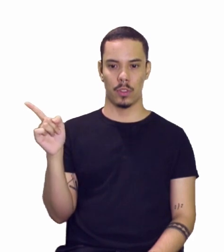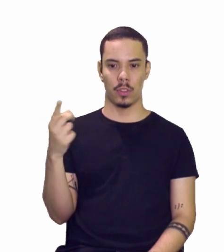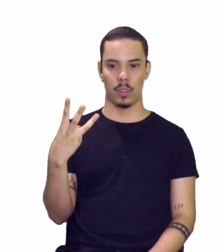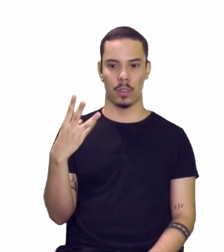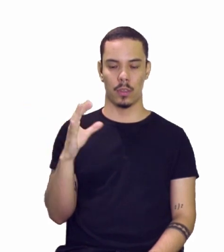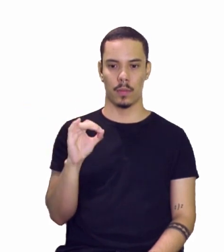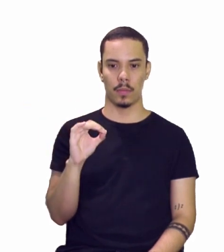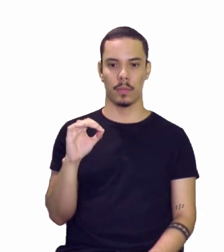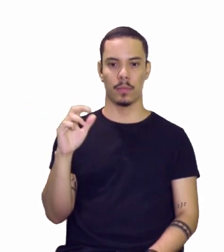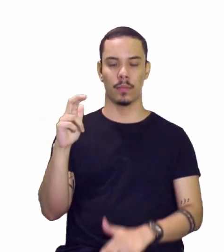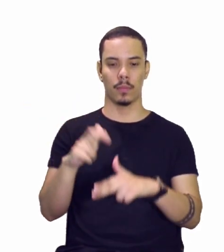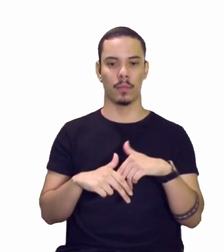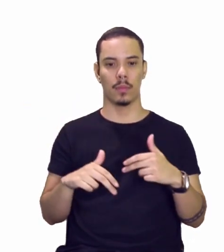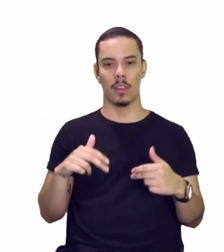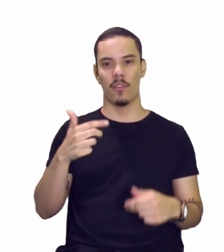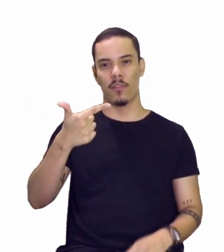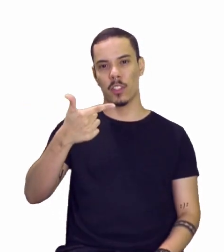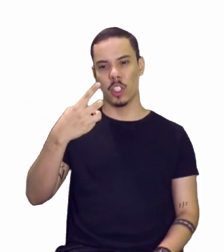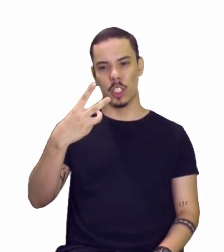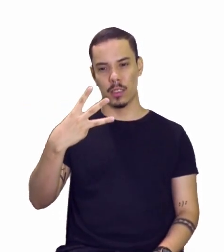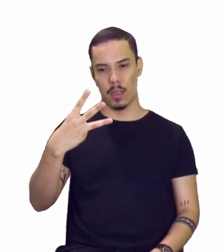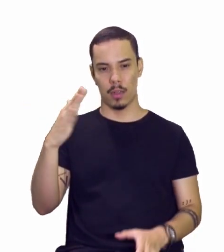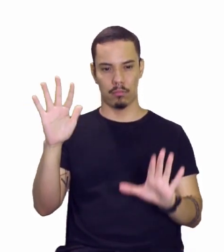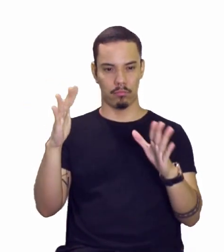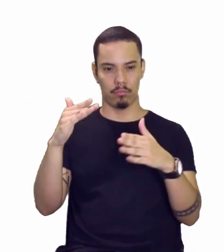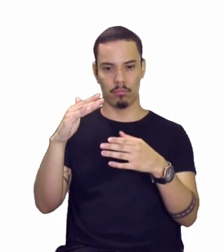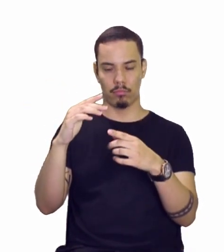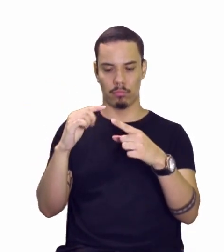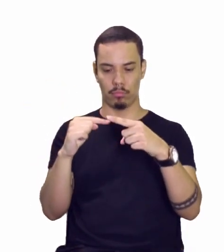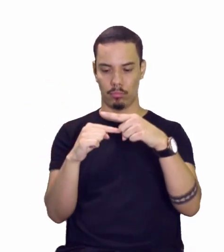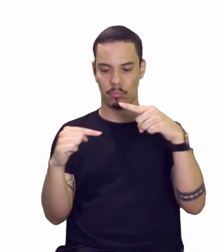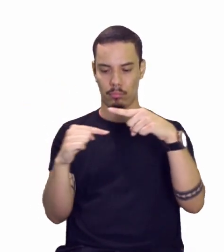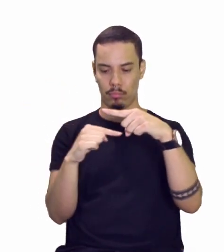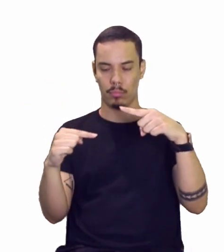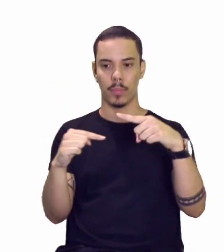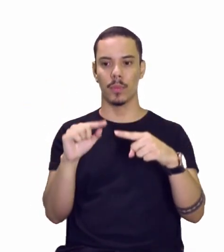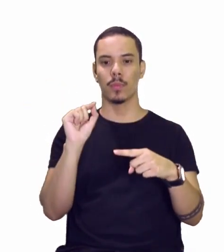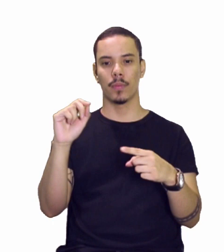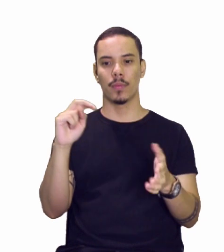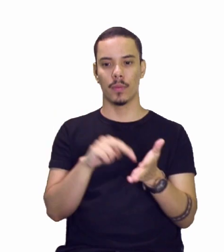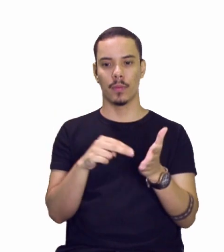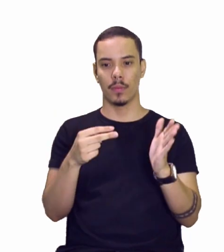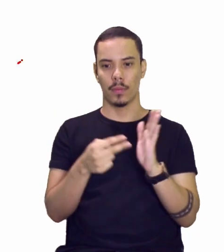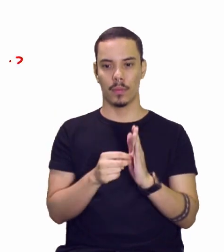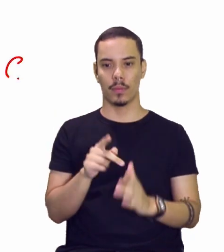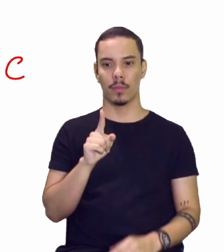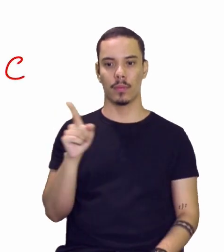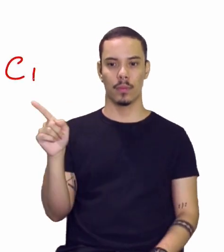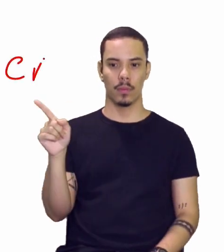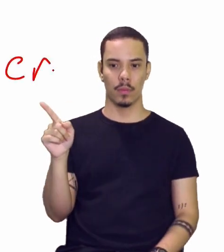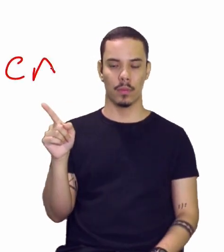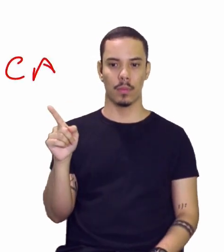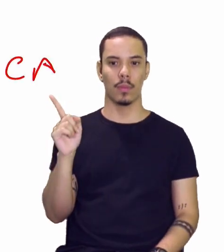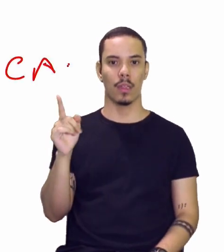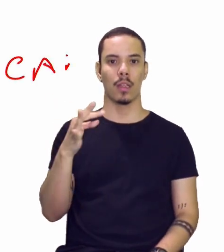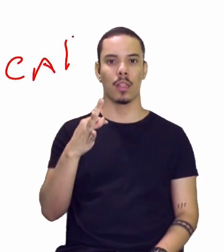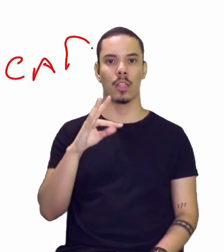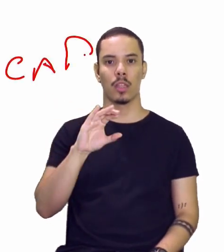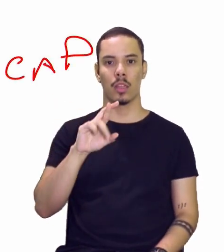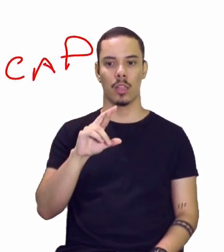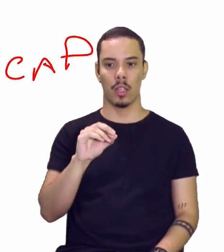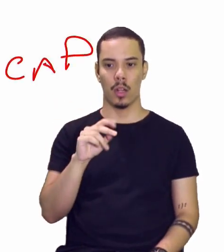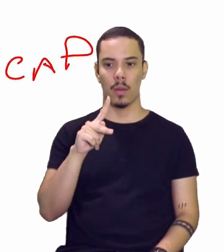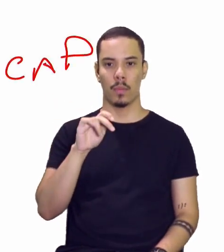portanto 23 graus passa bem aqui. O que é isso, professor Arimateia? Isso aqui é o Trópico de